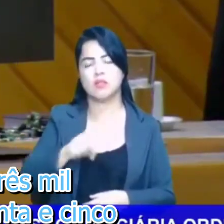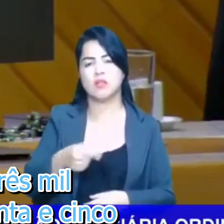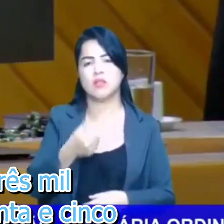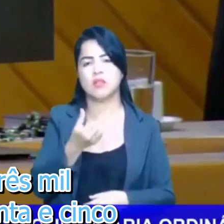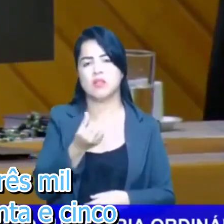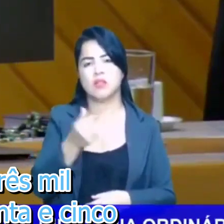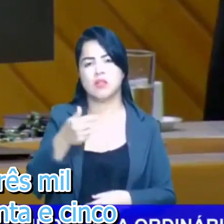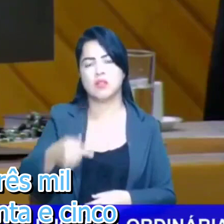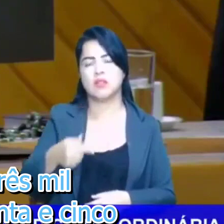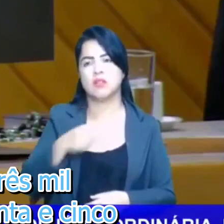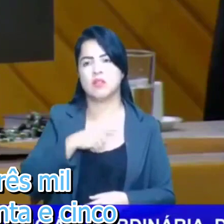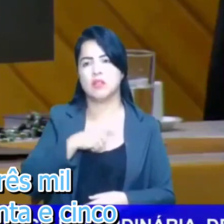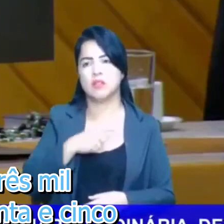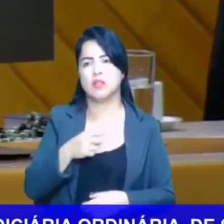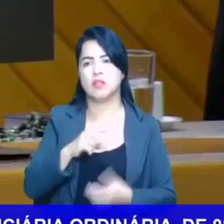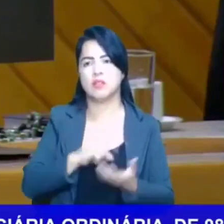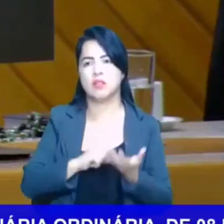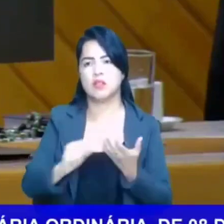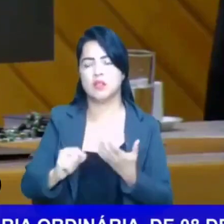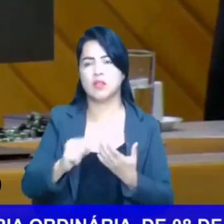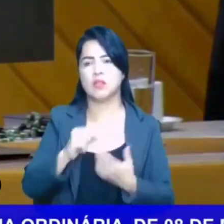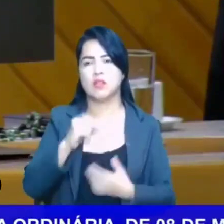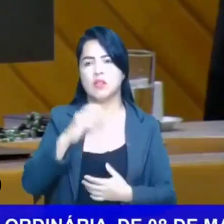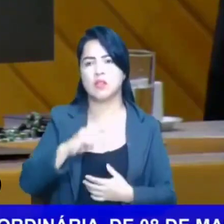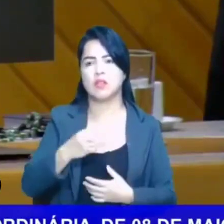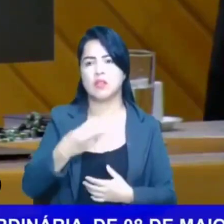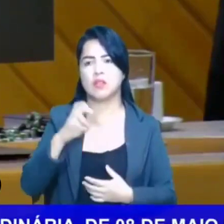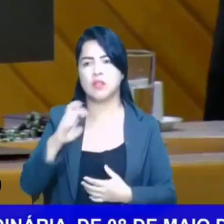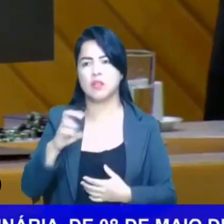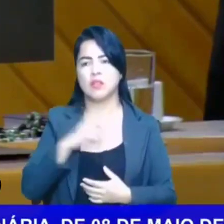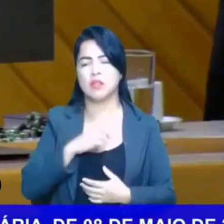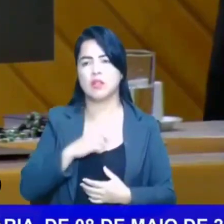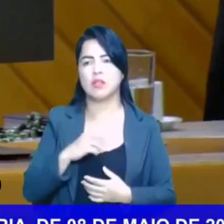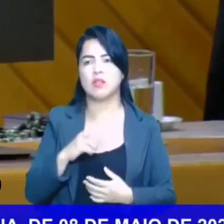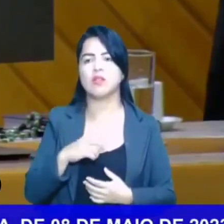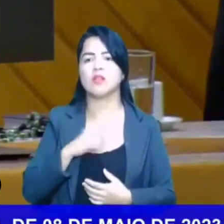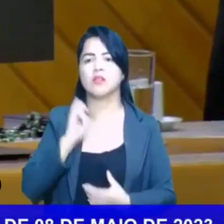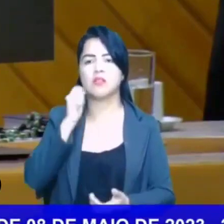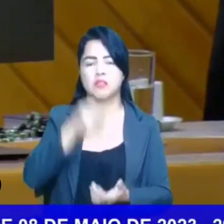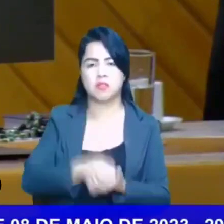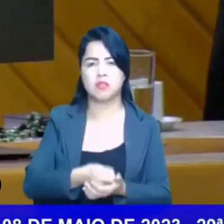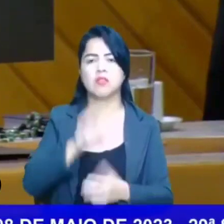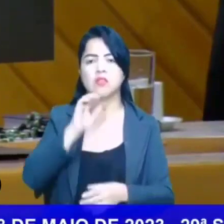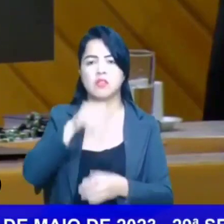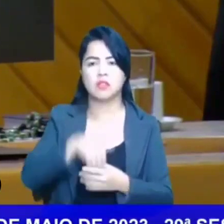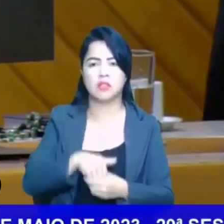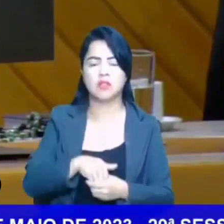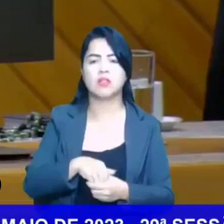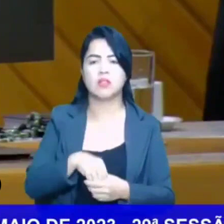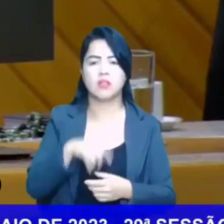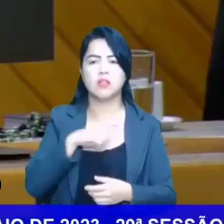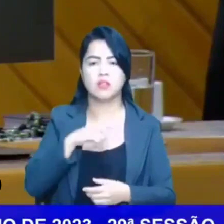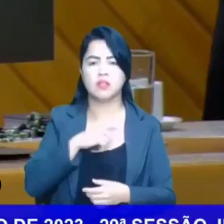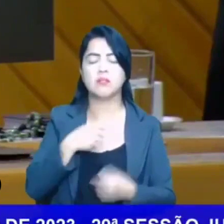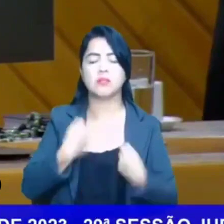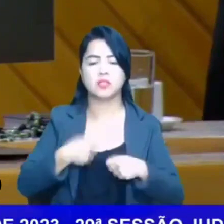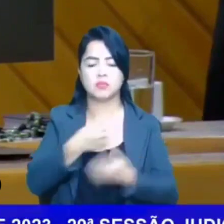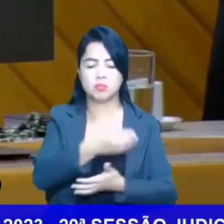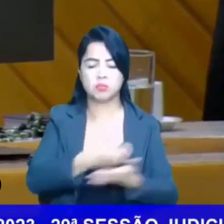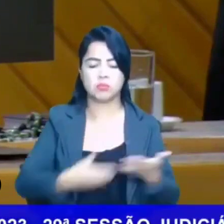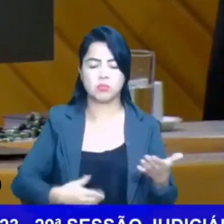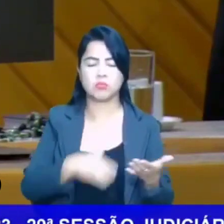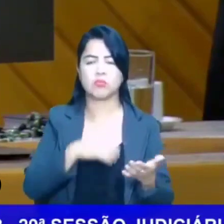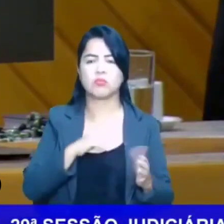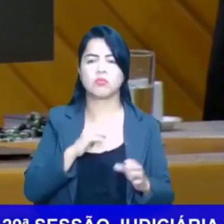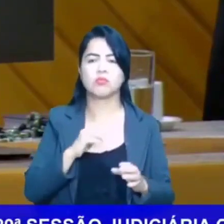do tribunal. Em seu artigo doutora 35, Paola é uma mulher de pele assim clara, cabelo são gastos eleitorais sujeitos ao registro e aos limites